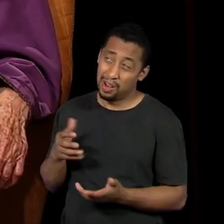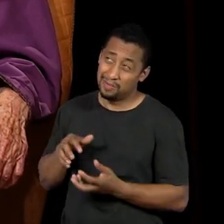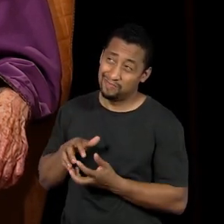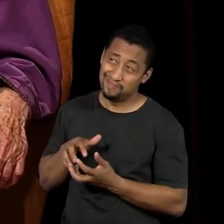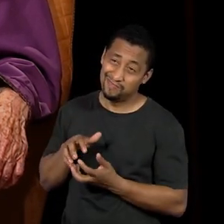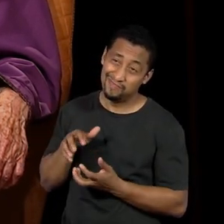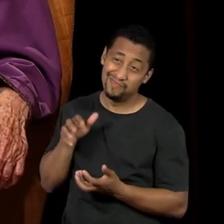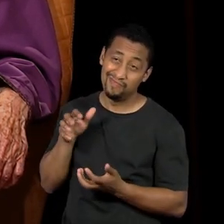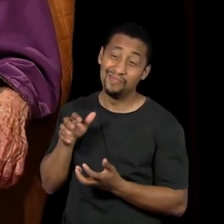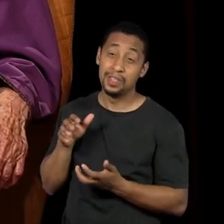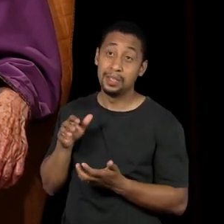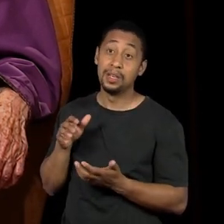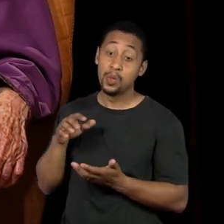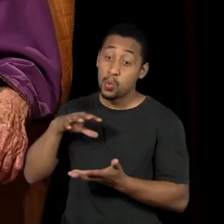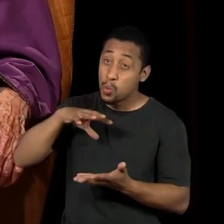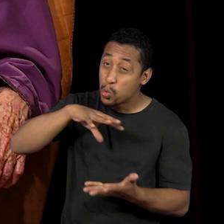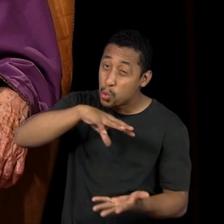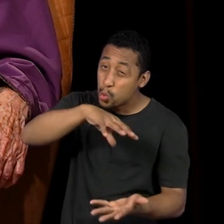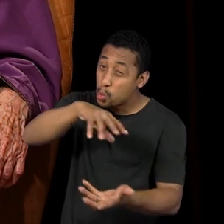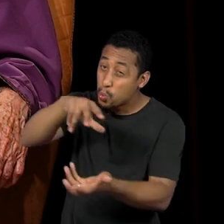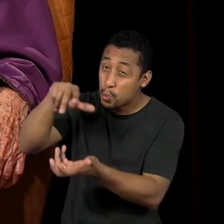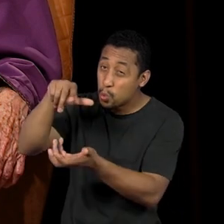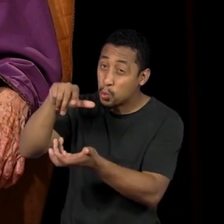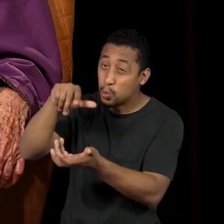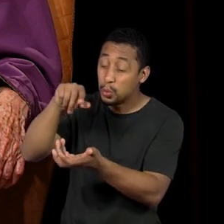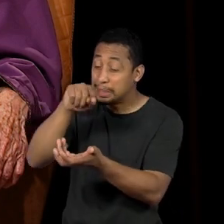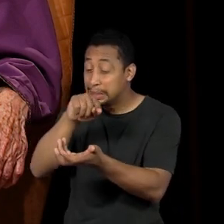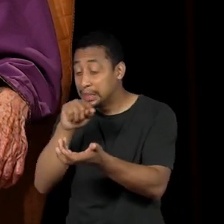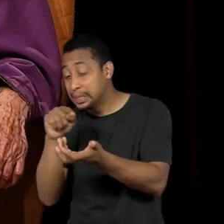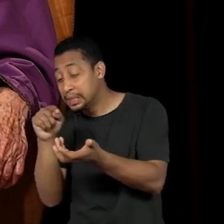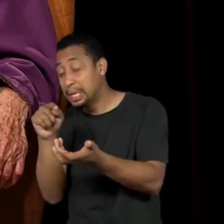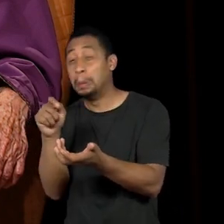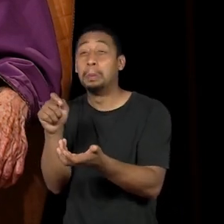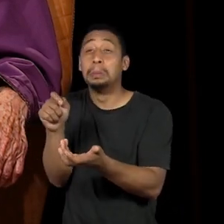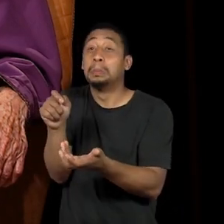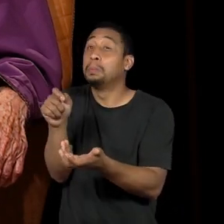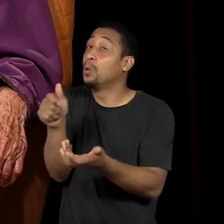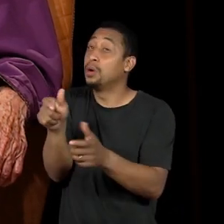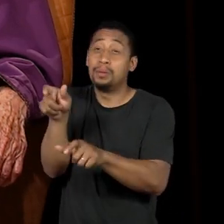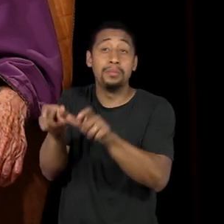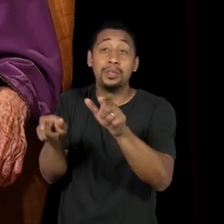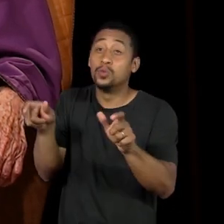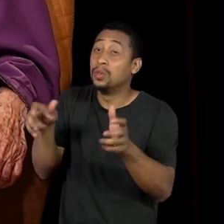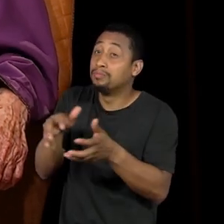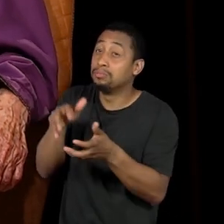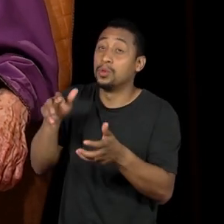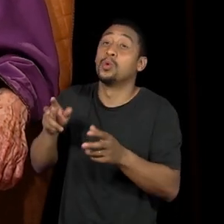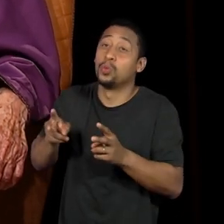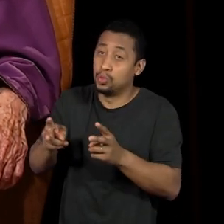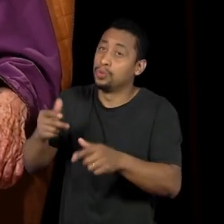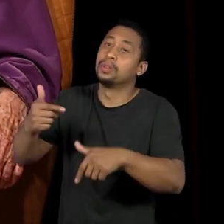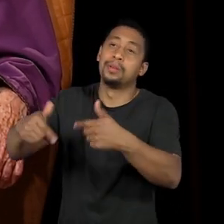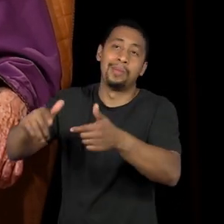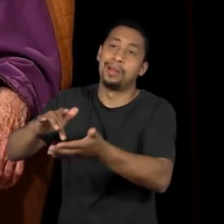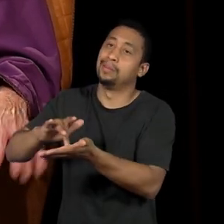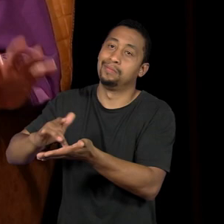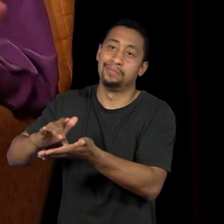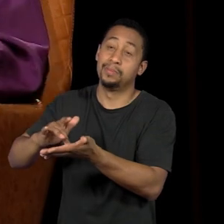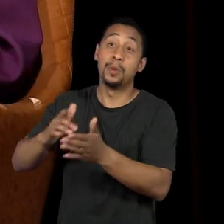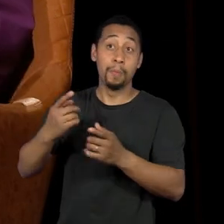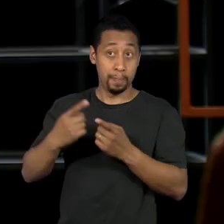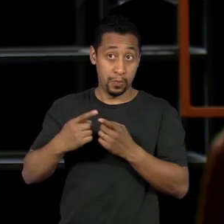um dos poucos do mundo que continuam a trabalhar. Porque geral o bailarino, quando ele chega aos 70,